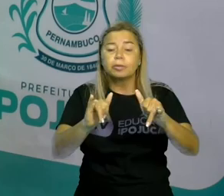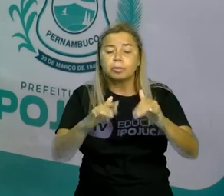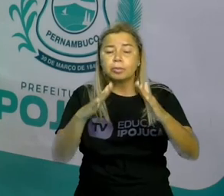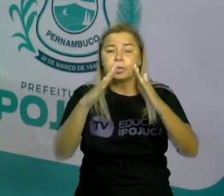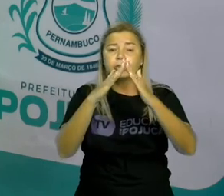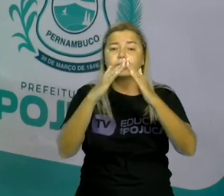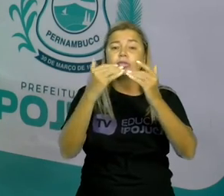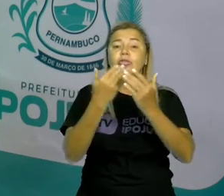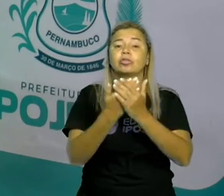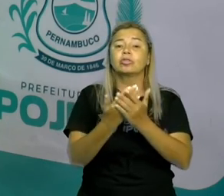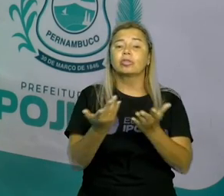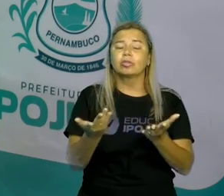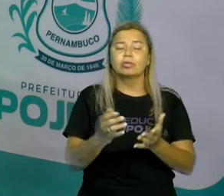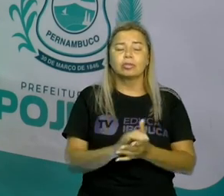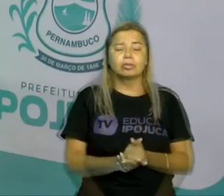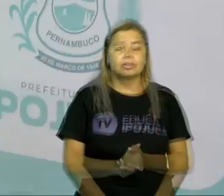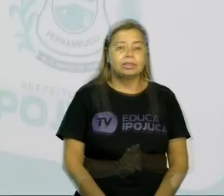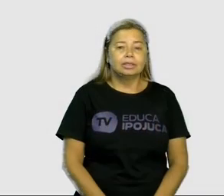escola.